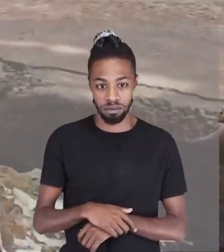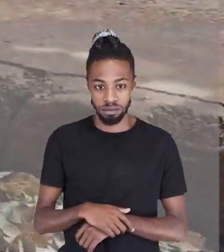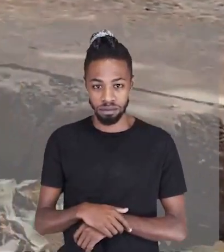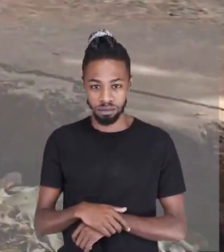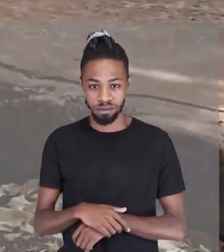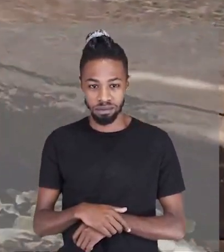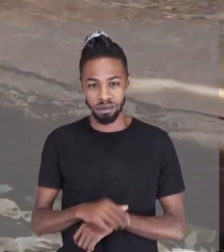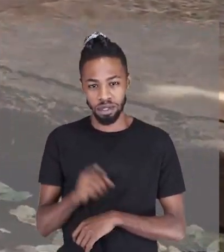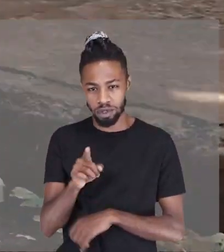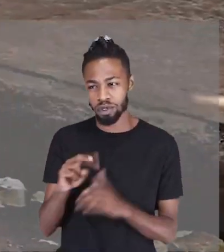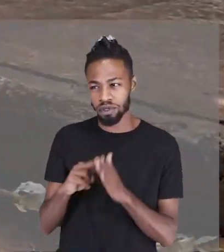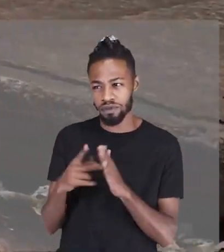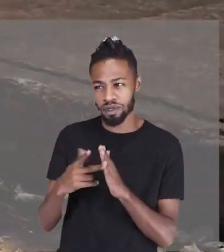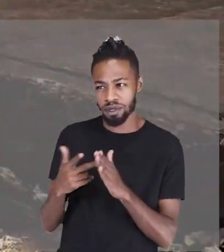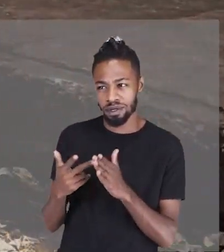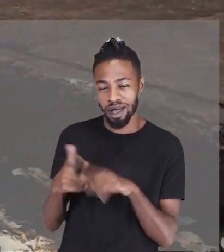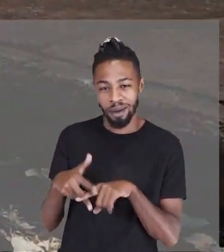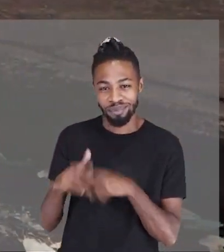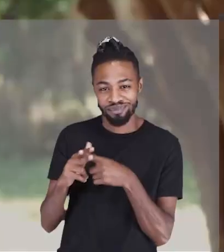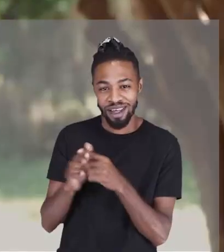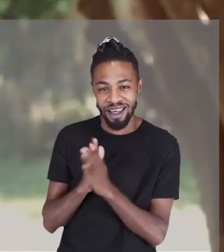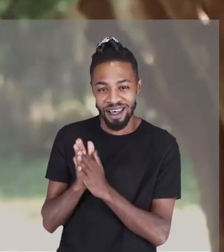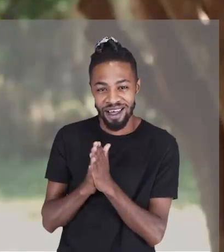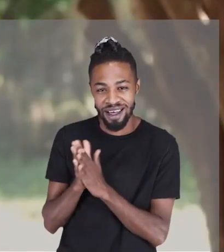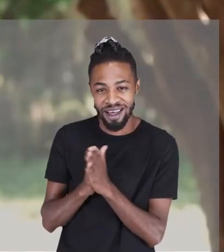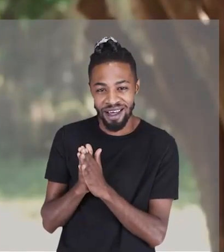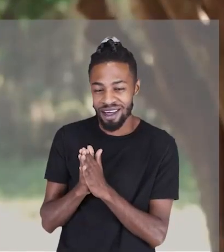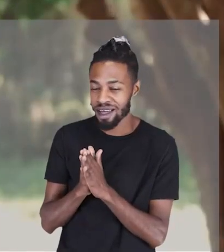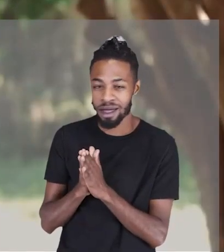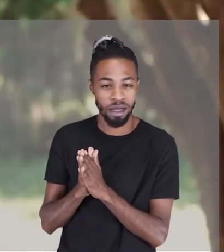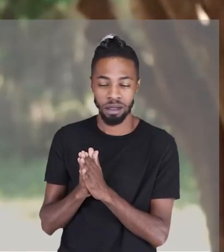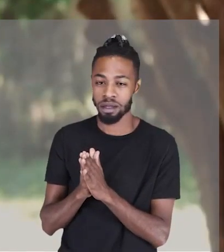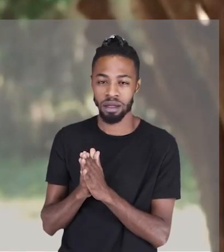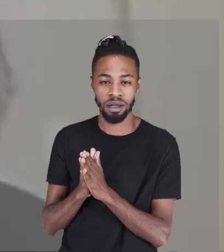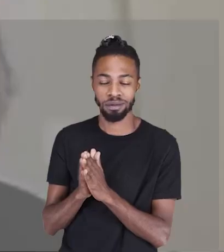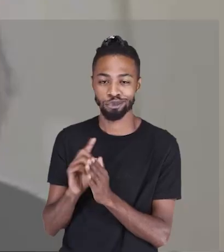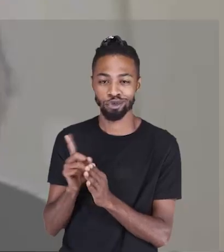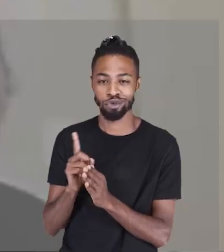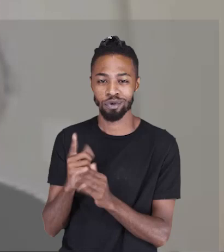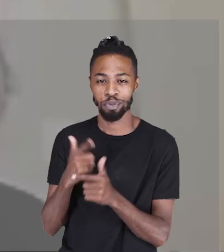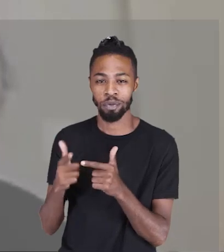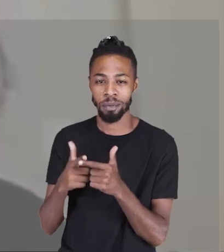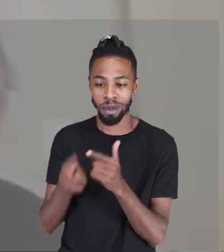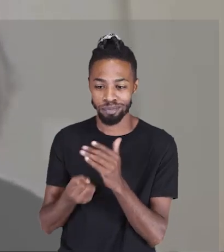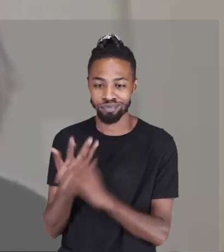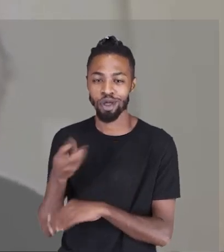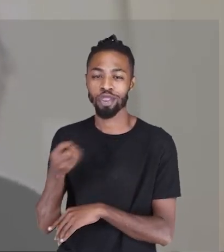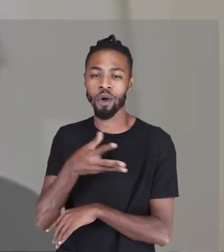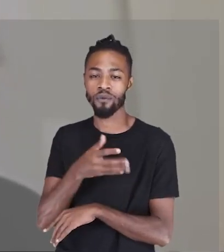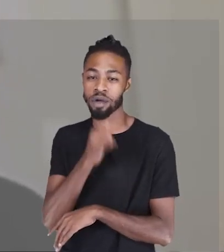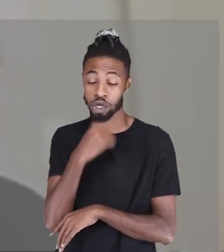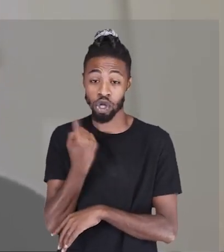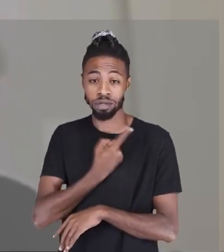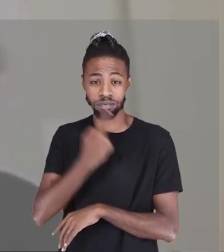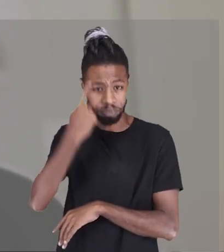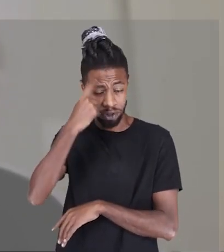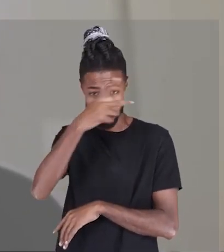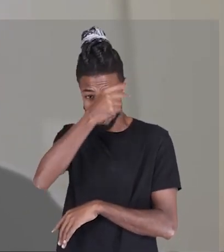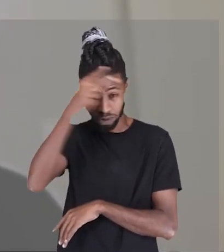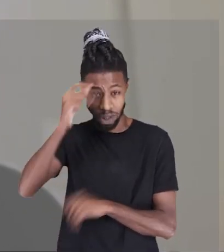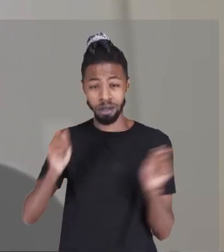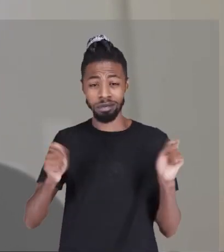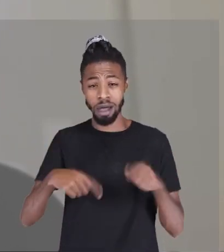que, ao invés disso ser uma solução, acabou trazendo novos problemas. A gente imagina que